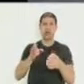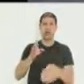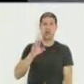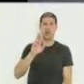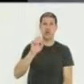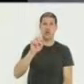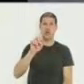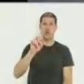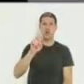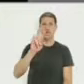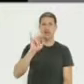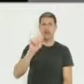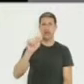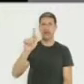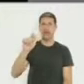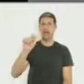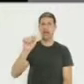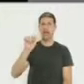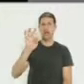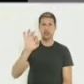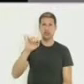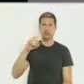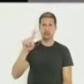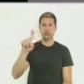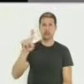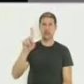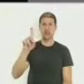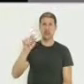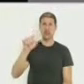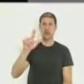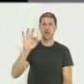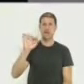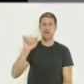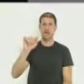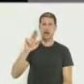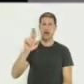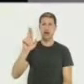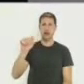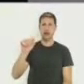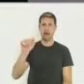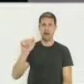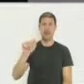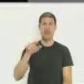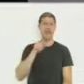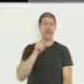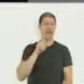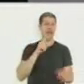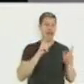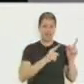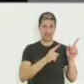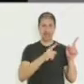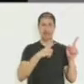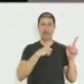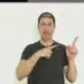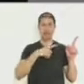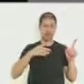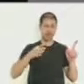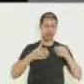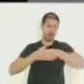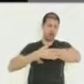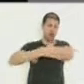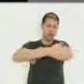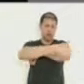gasolina, ao lado ali é uma creche, aí é um cruzamento da rodovia Zumbi dos Palmares